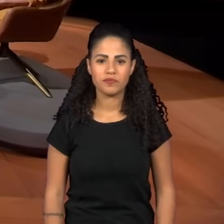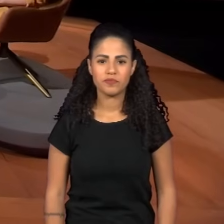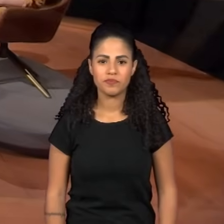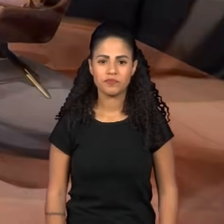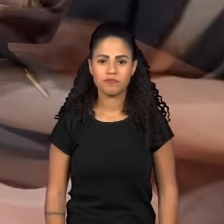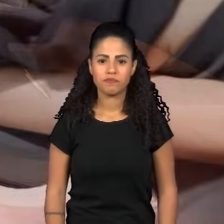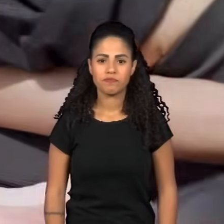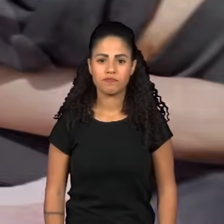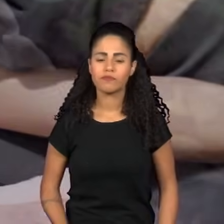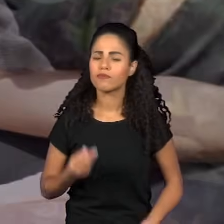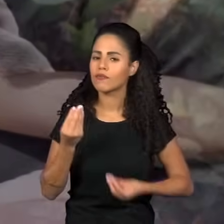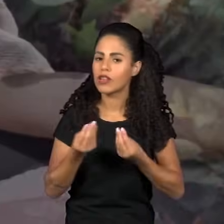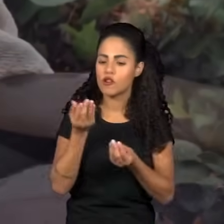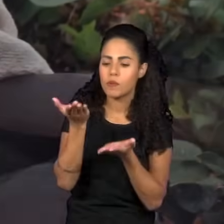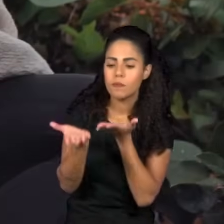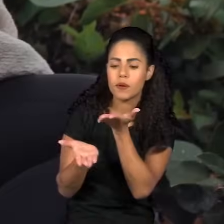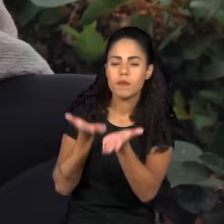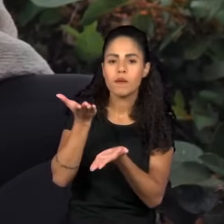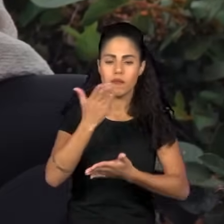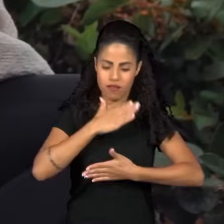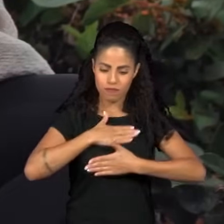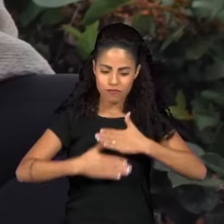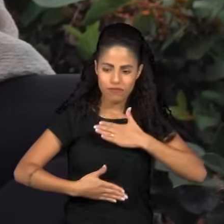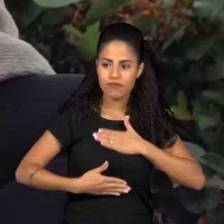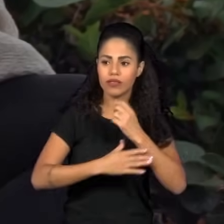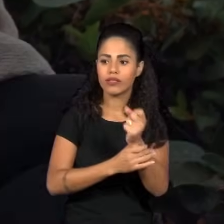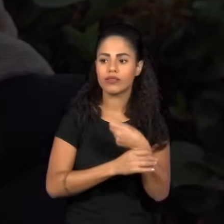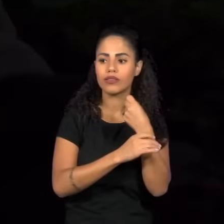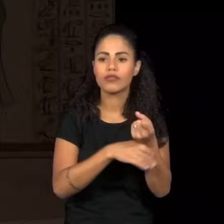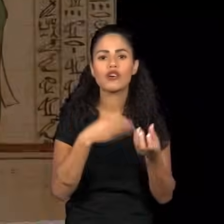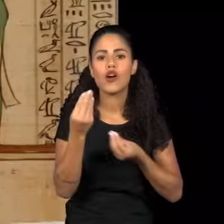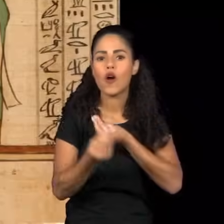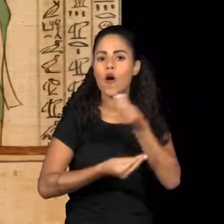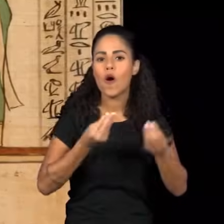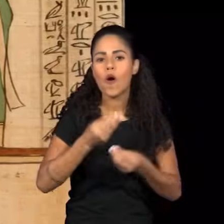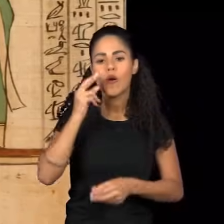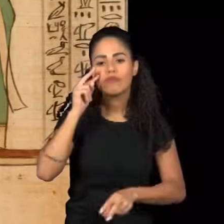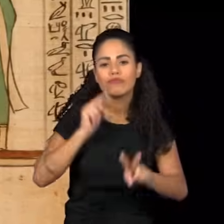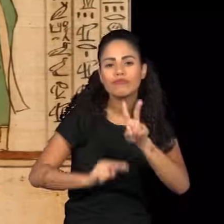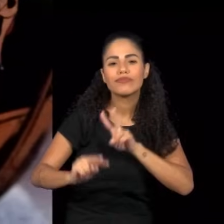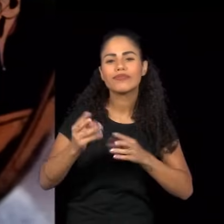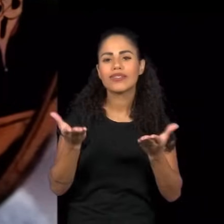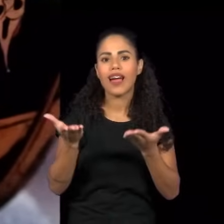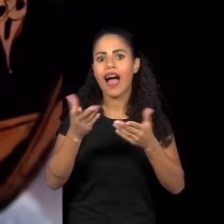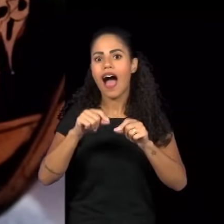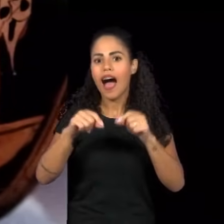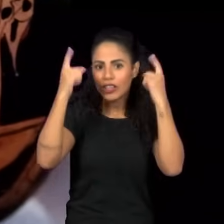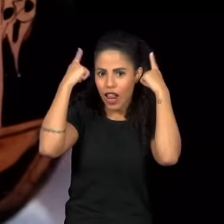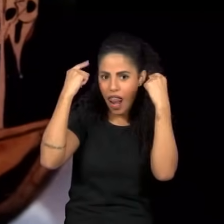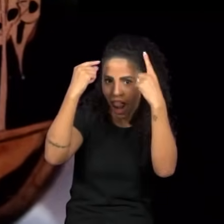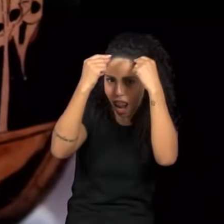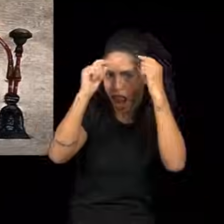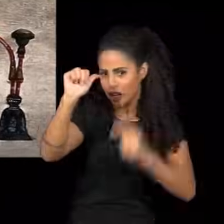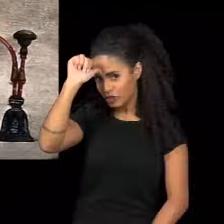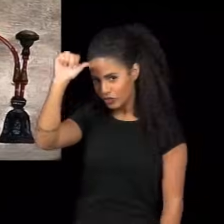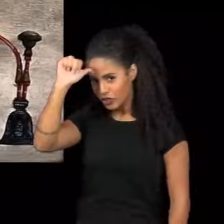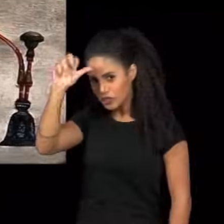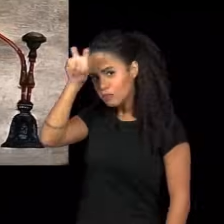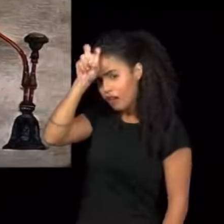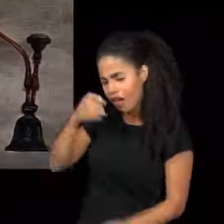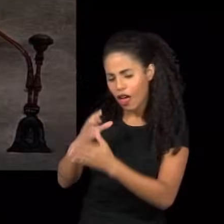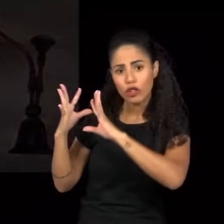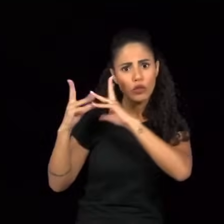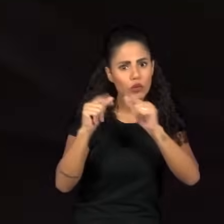As origens da terapia corporal remontam às antigas civilizações, como a egípcia, a grega e a indiana,